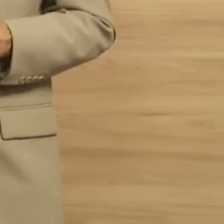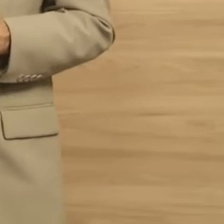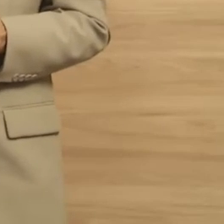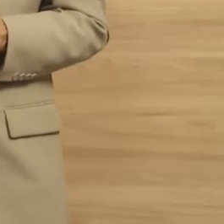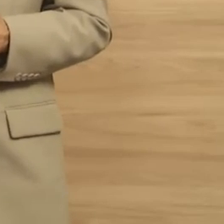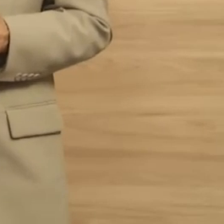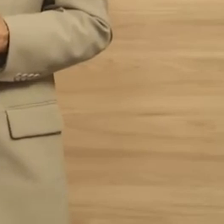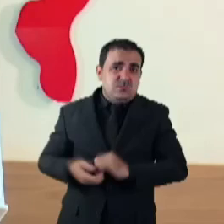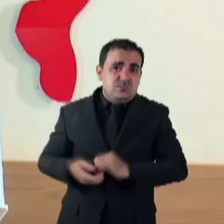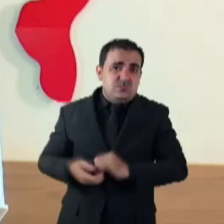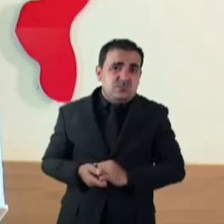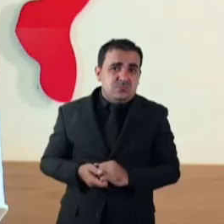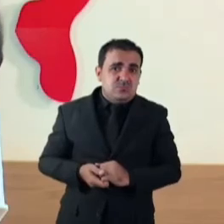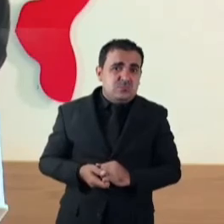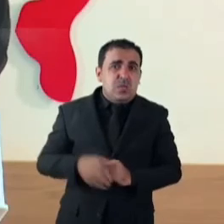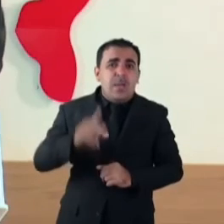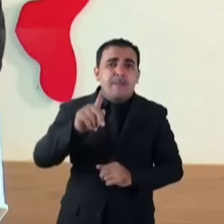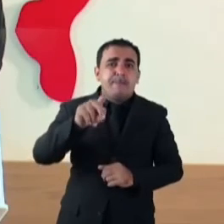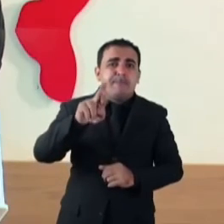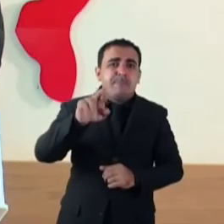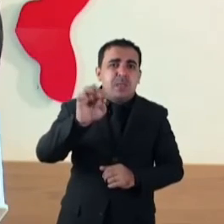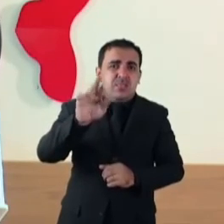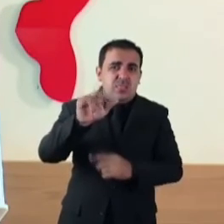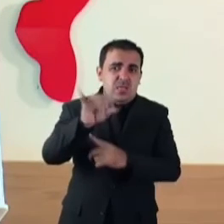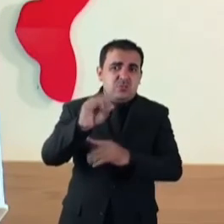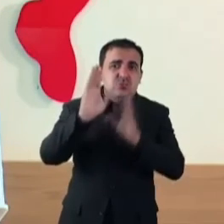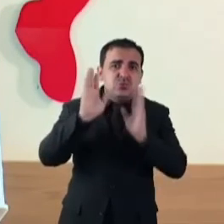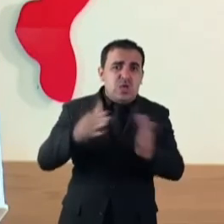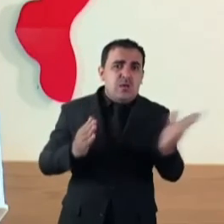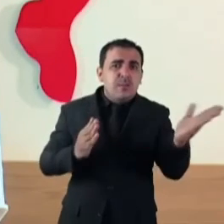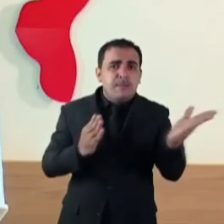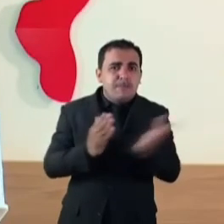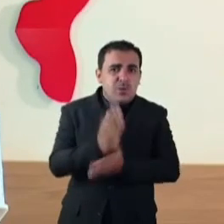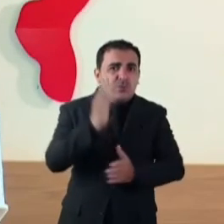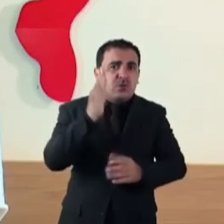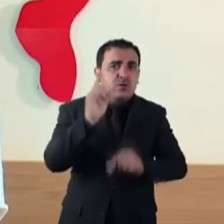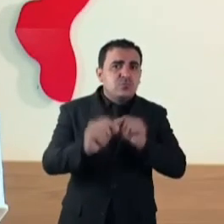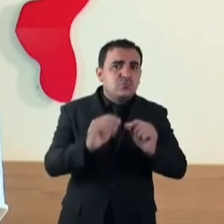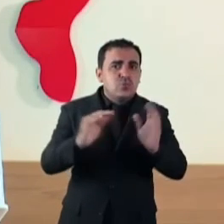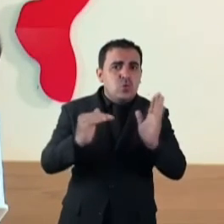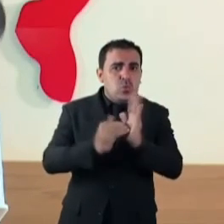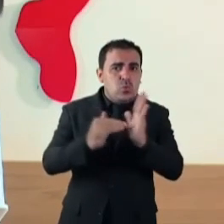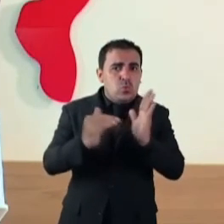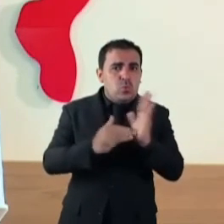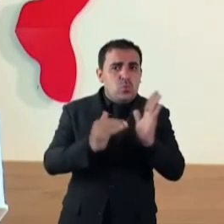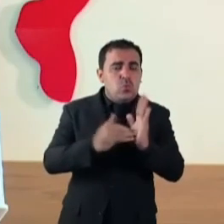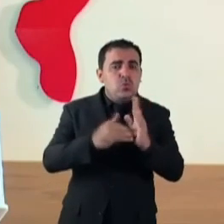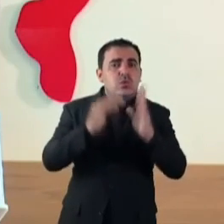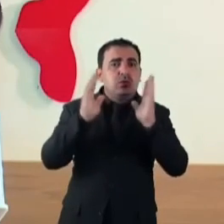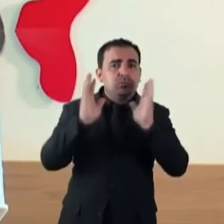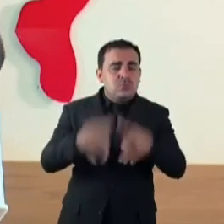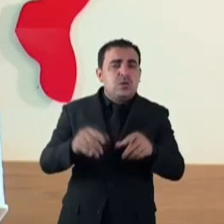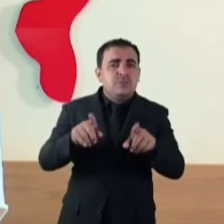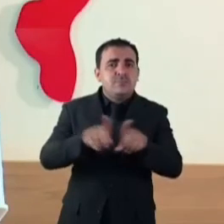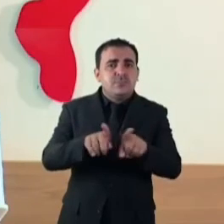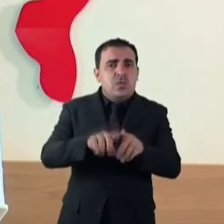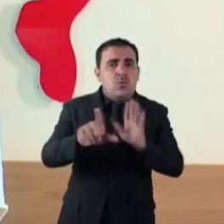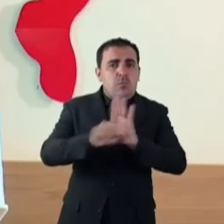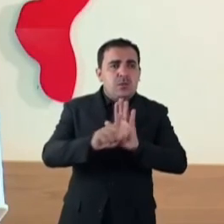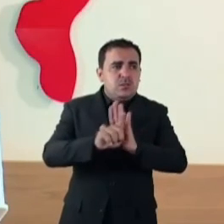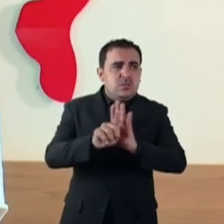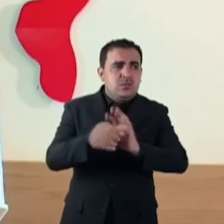federal. Lá atrás houve a aprovação no Congresso Nacional de uma lei do programa